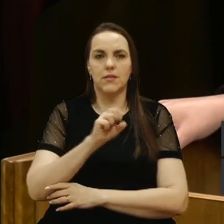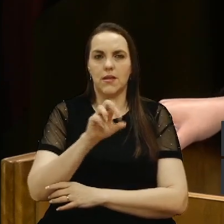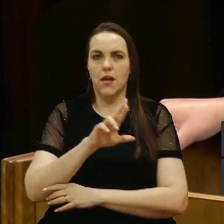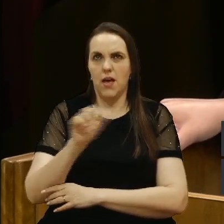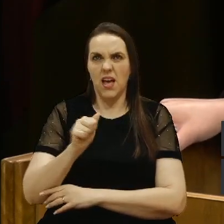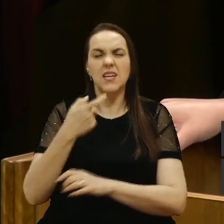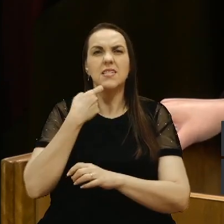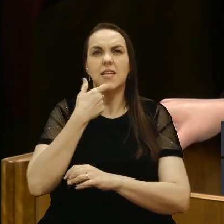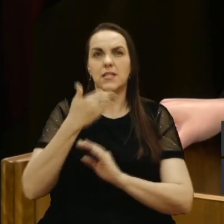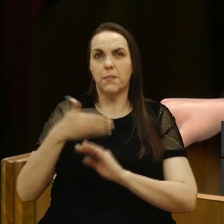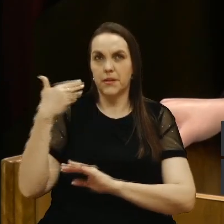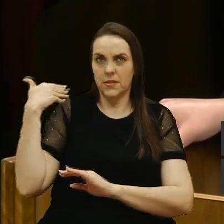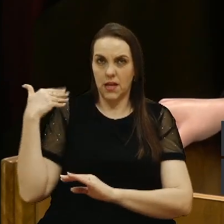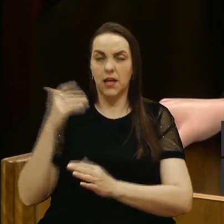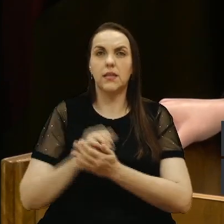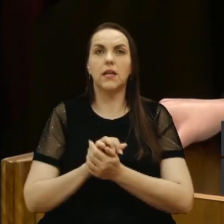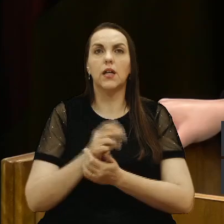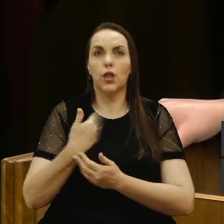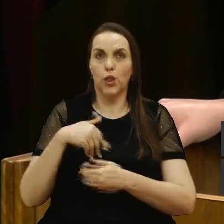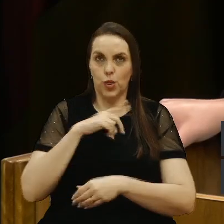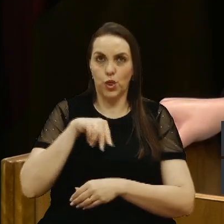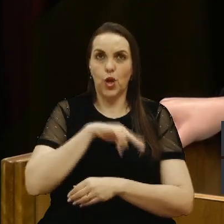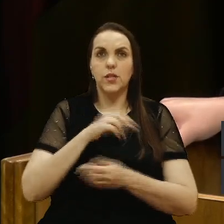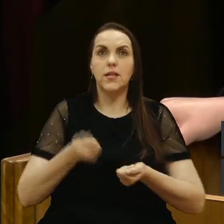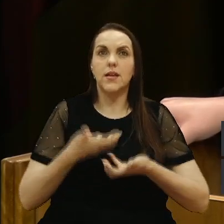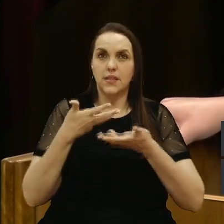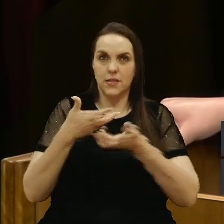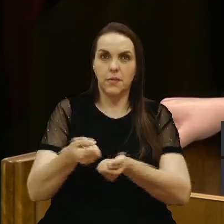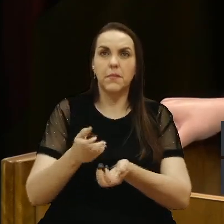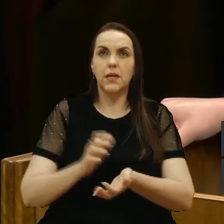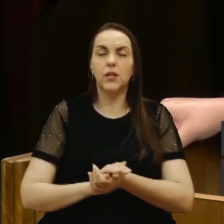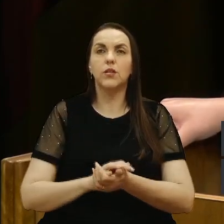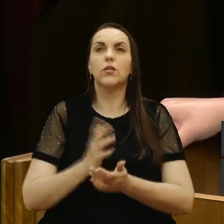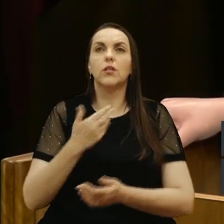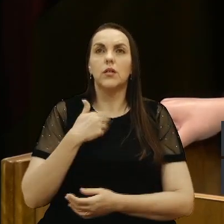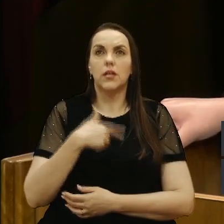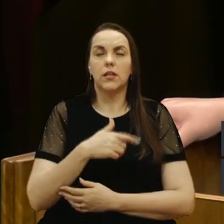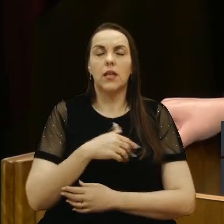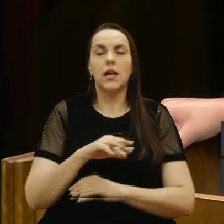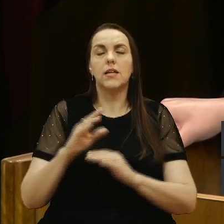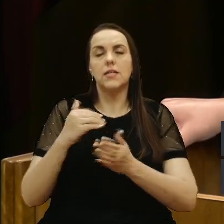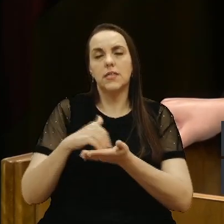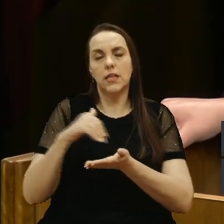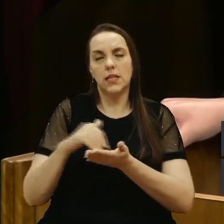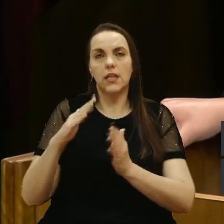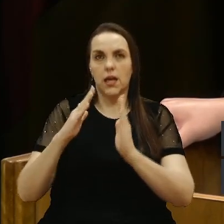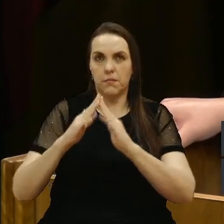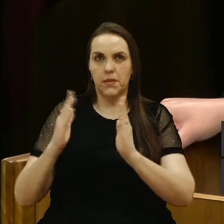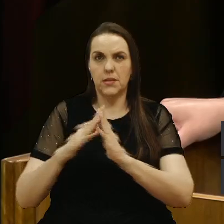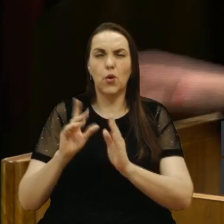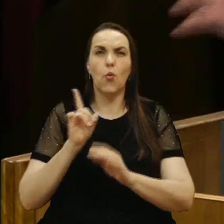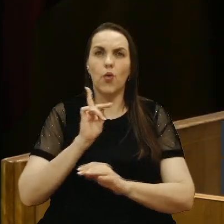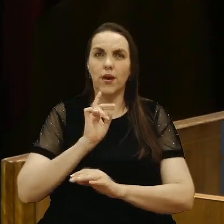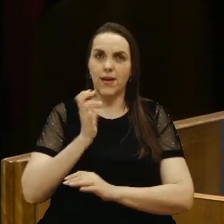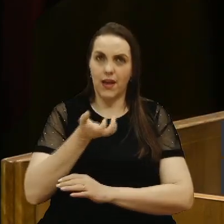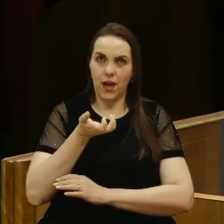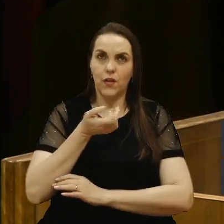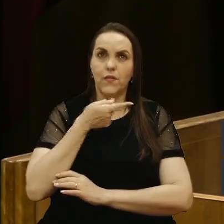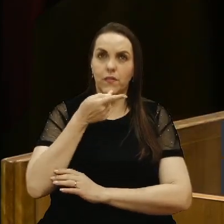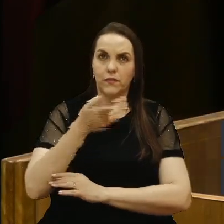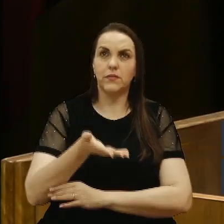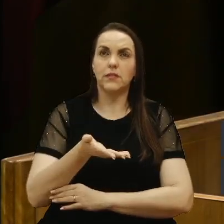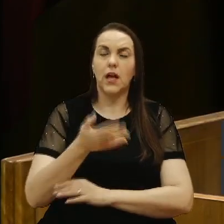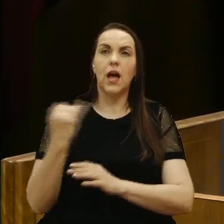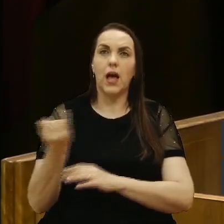sexta-feira passada, nós fomos recebidos na Secretaria de Habitação. Quero reforçar a